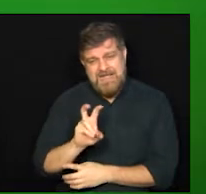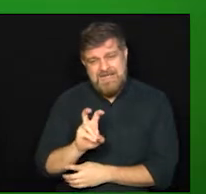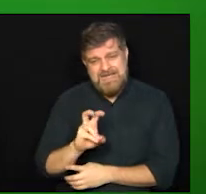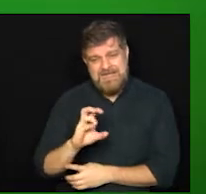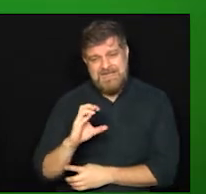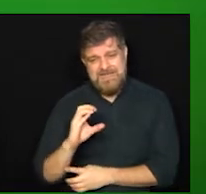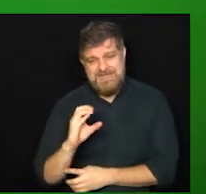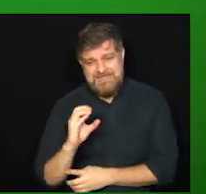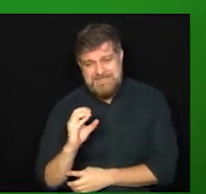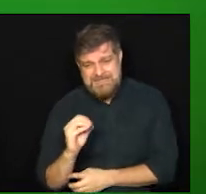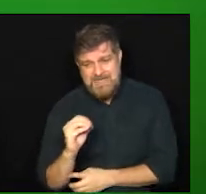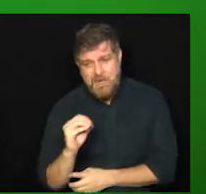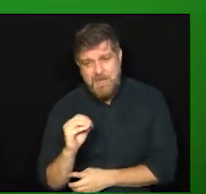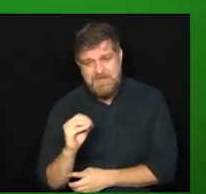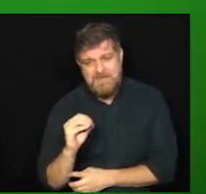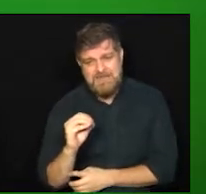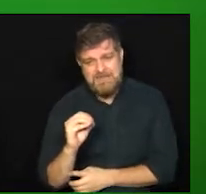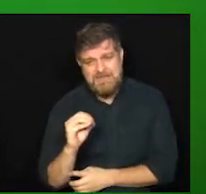50